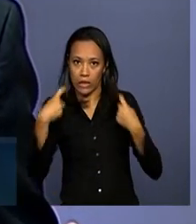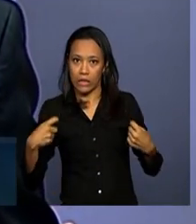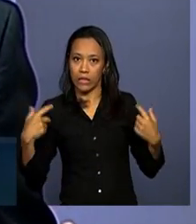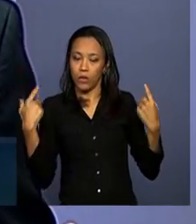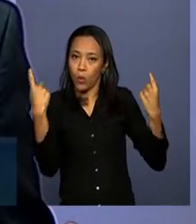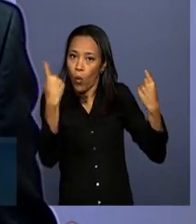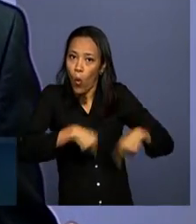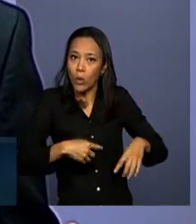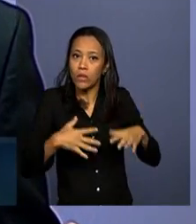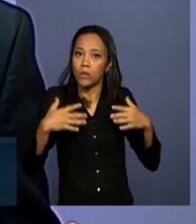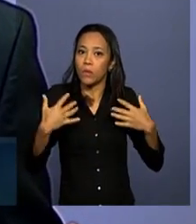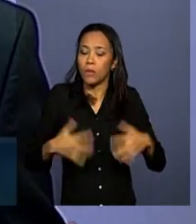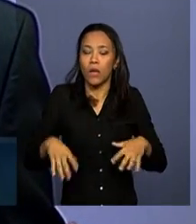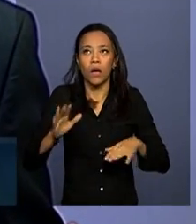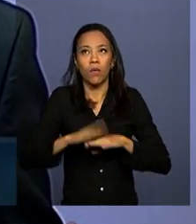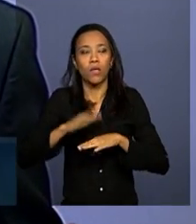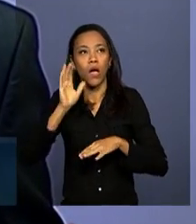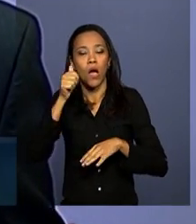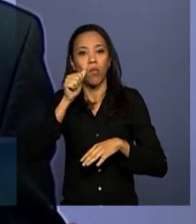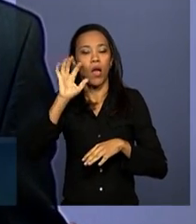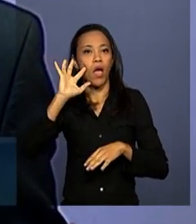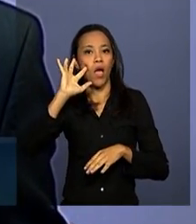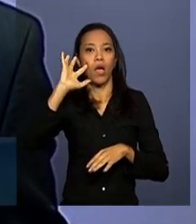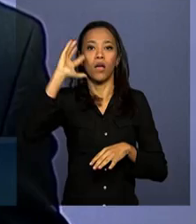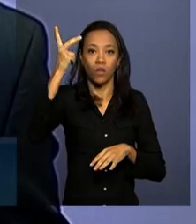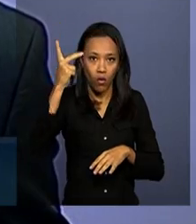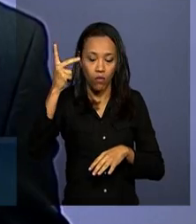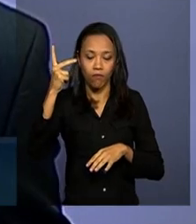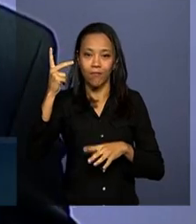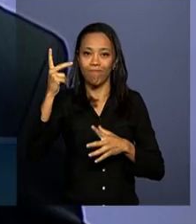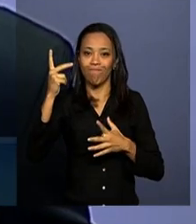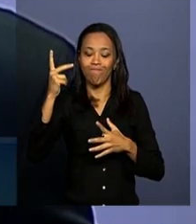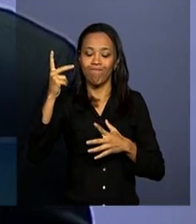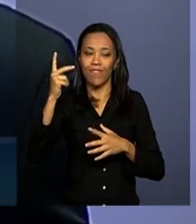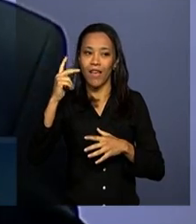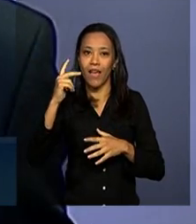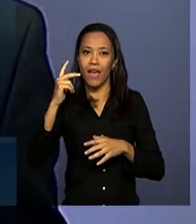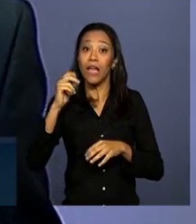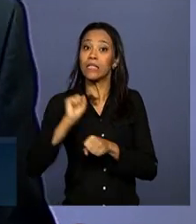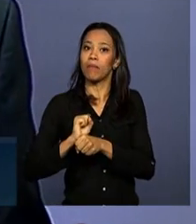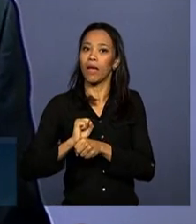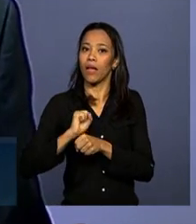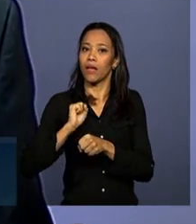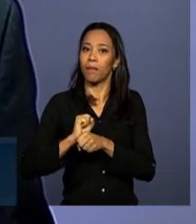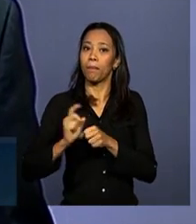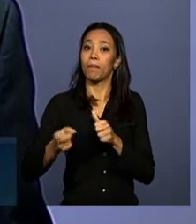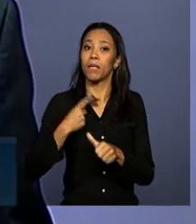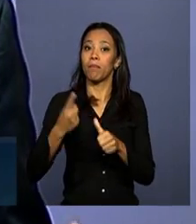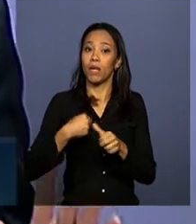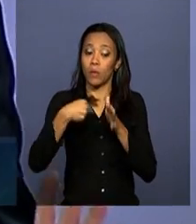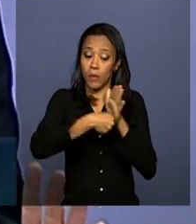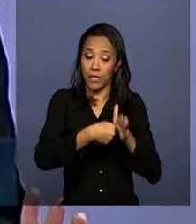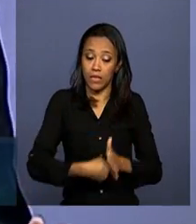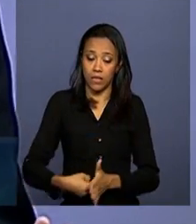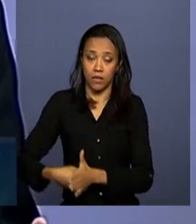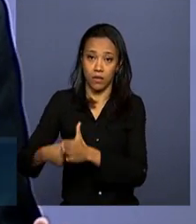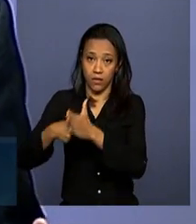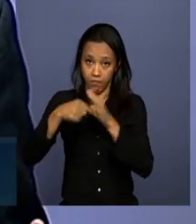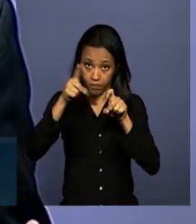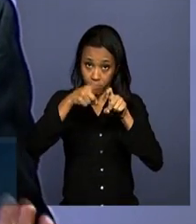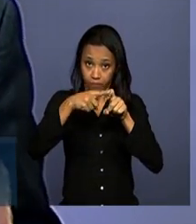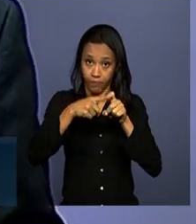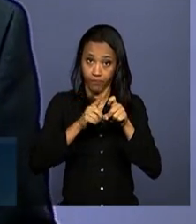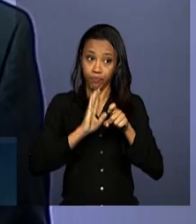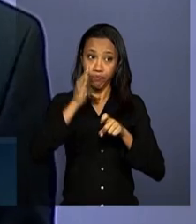quando ela toma essa decisão, não é incomum dela ter que esperar para fazer o exame no Instituto Médico